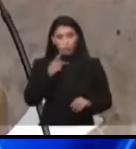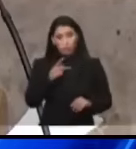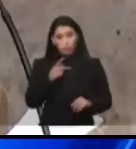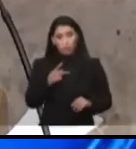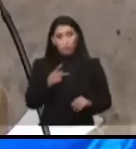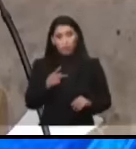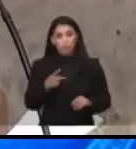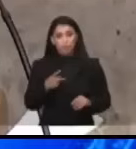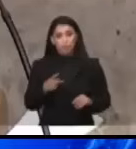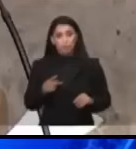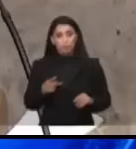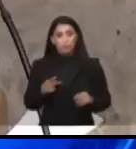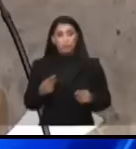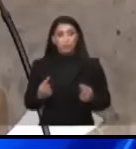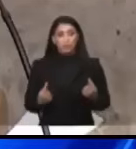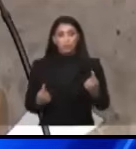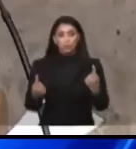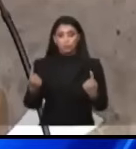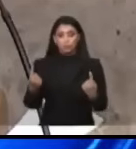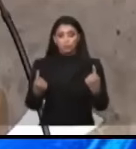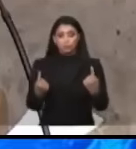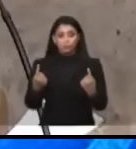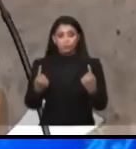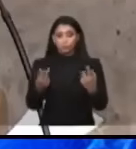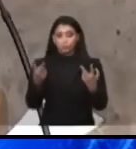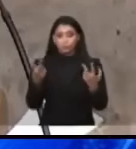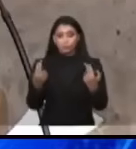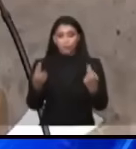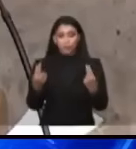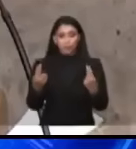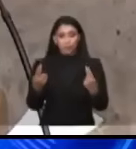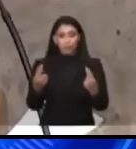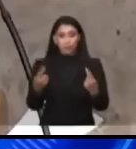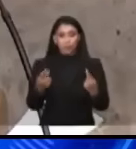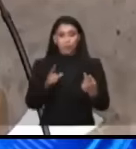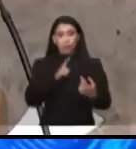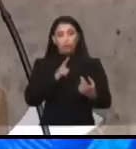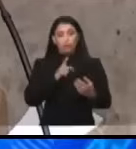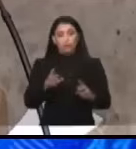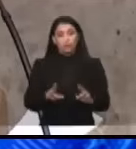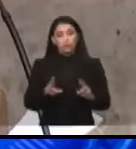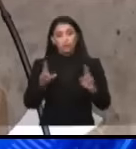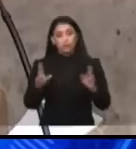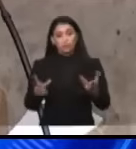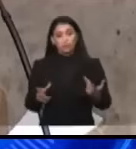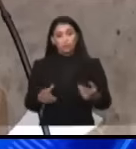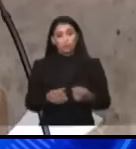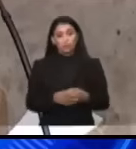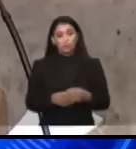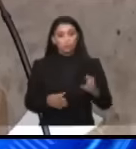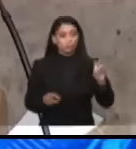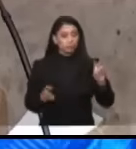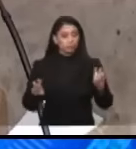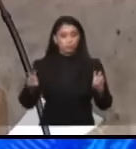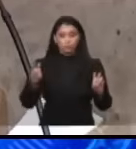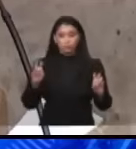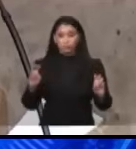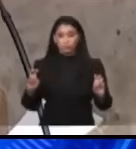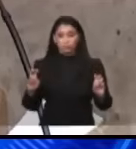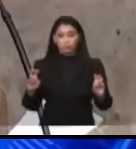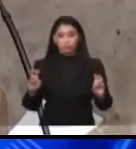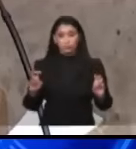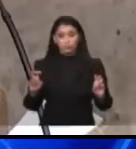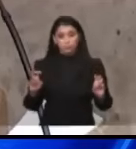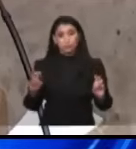de empate. O meu voto eu queria desempatar, né? O que vai desempatar. Estamos com um placar de 5 a 5. E eu me